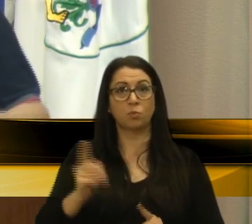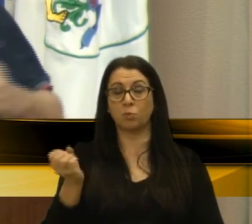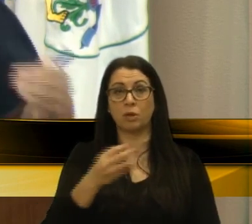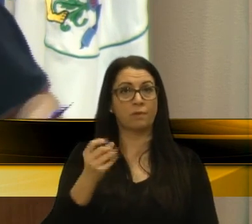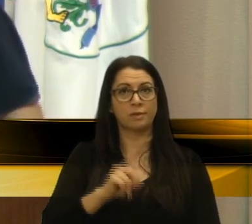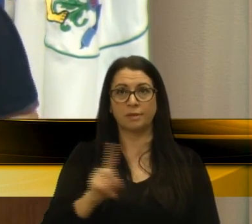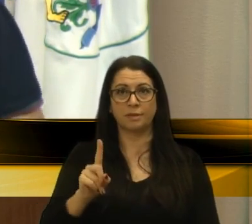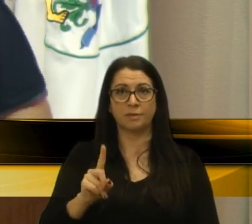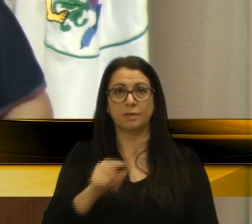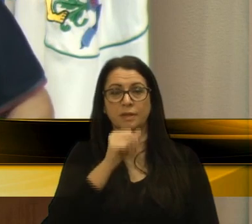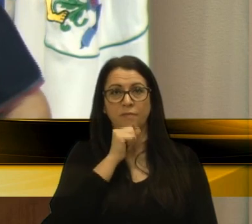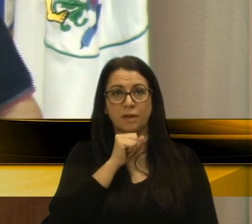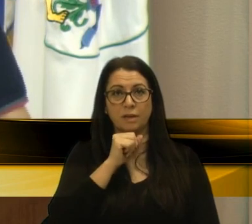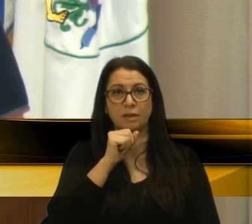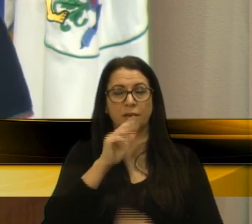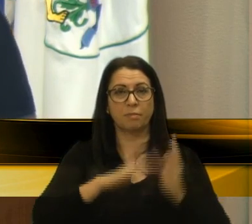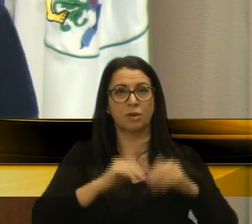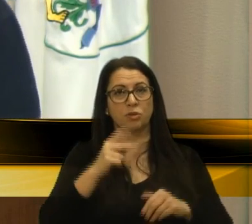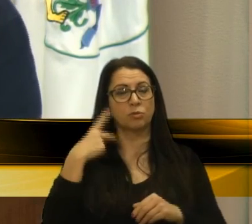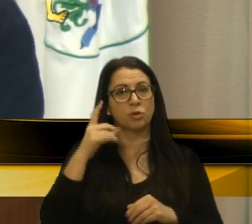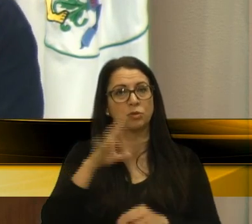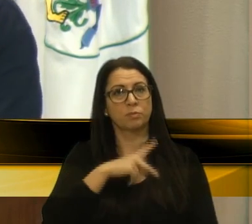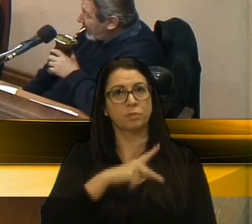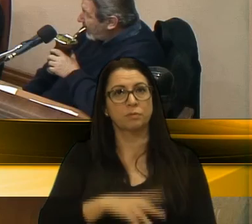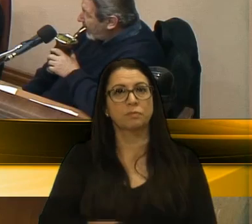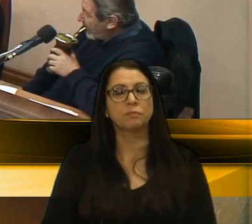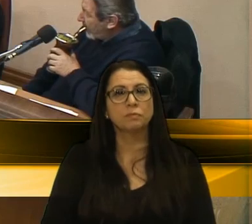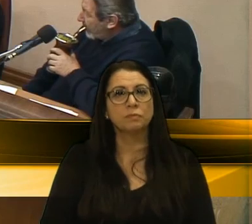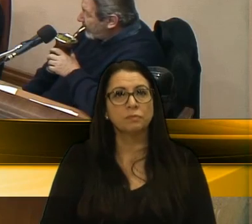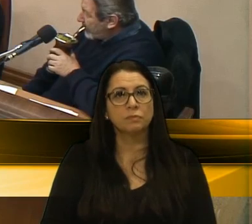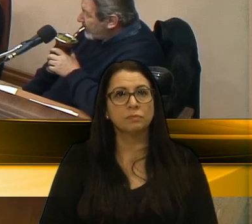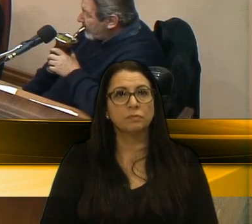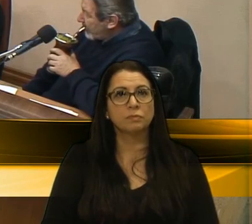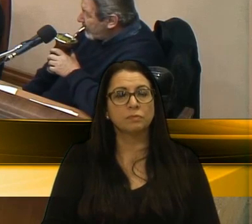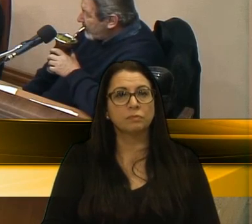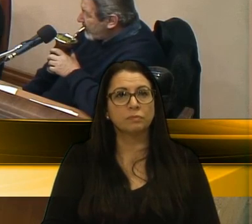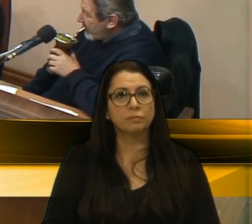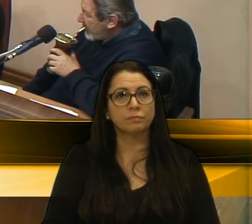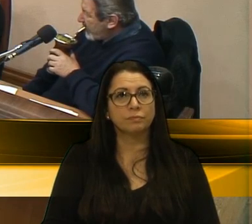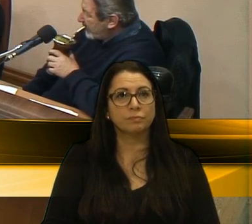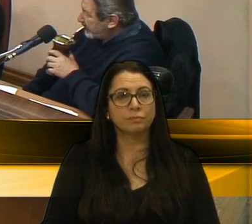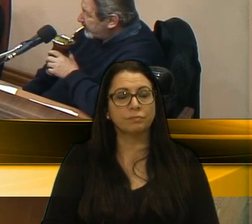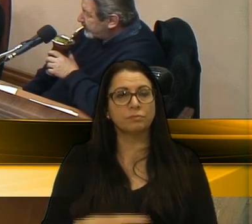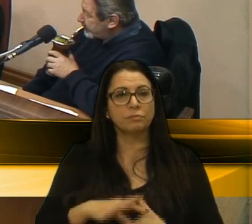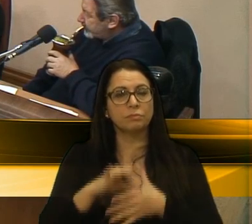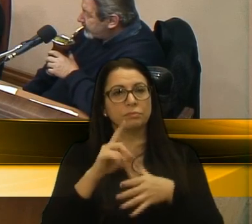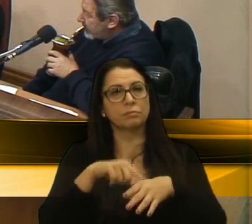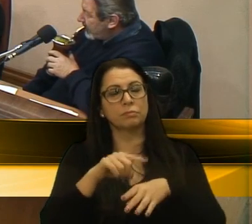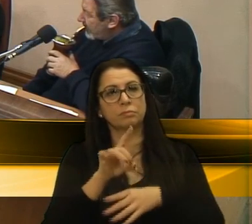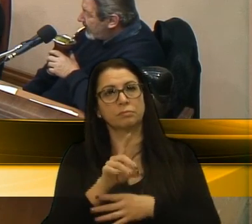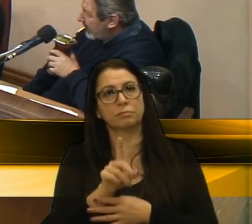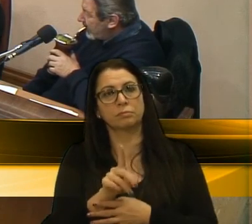inovação, isso é a velha prática política. Era isso, senhor presidente. Uma declaração de líder solicitada pela bancada.